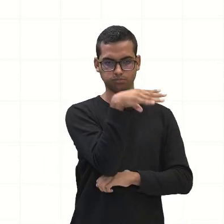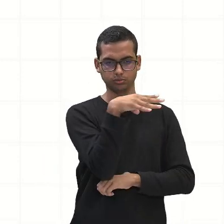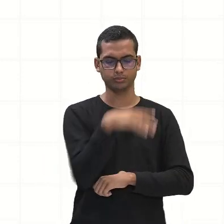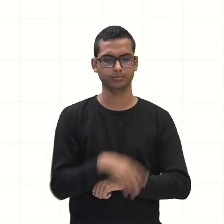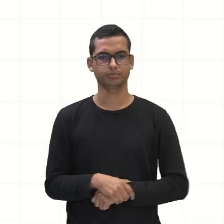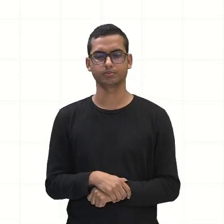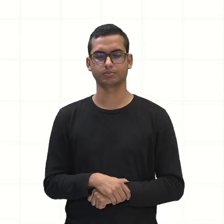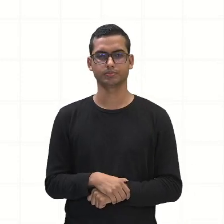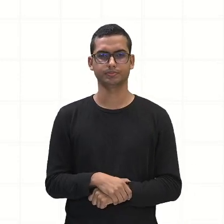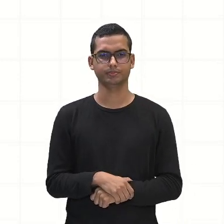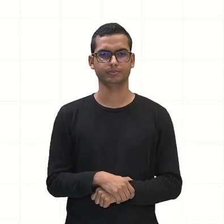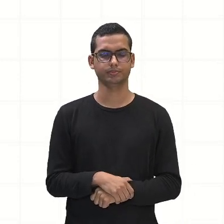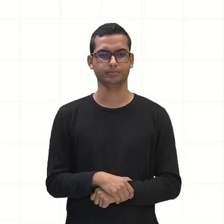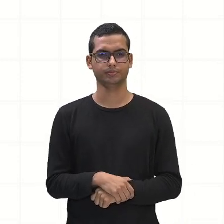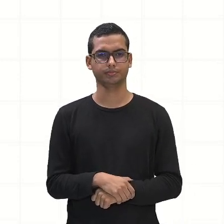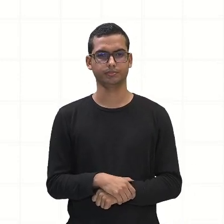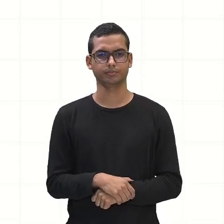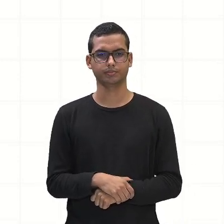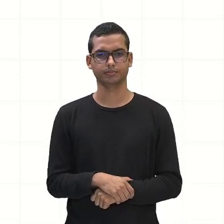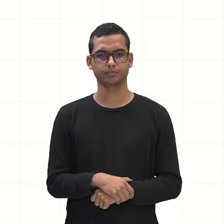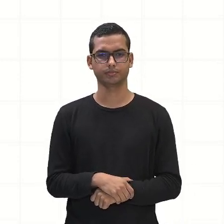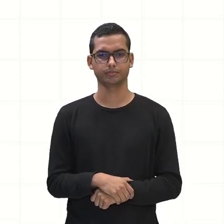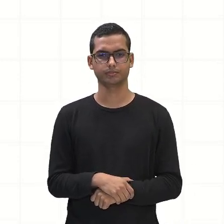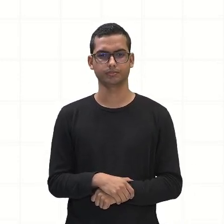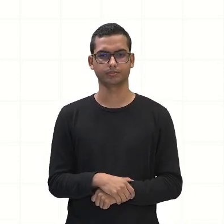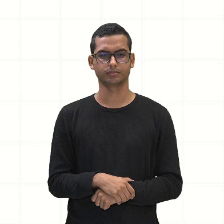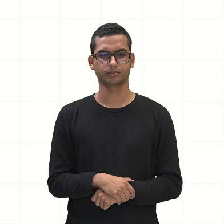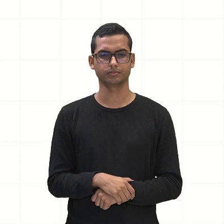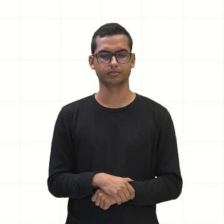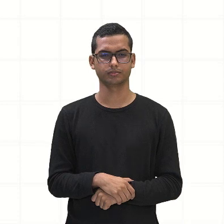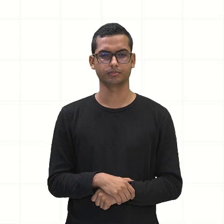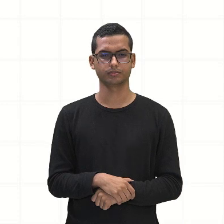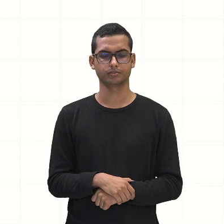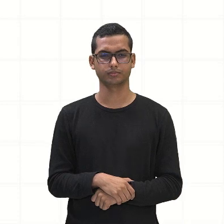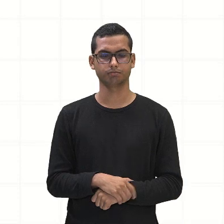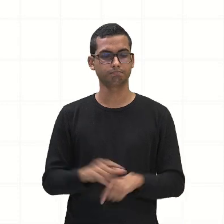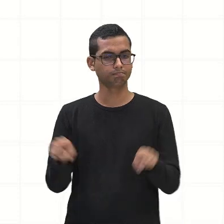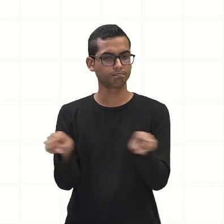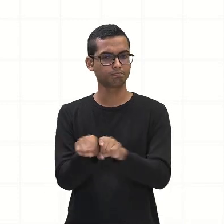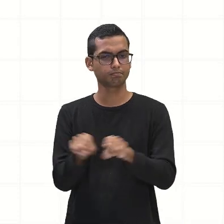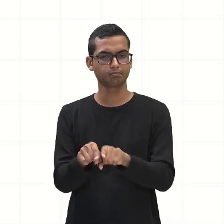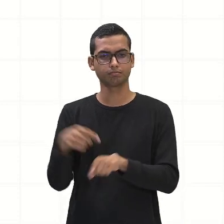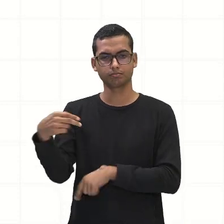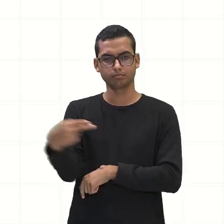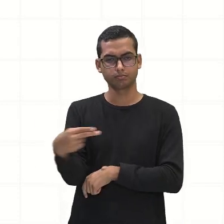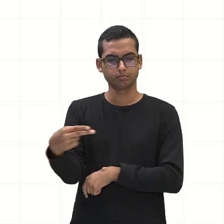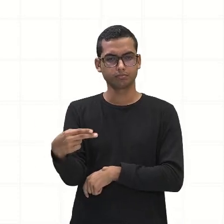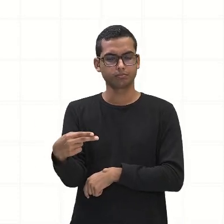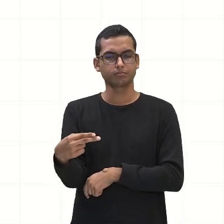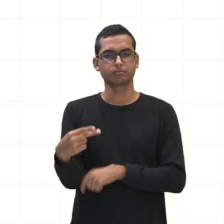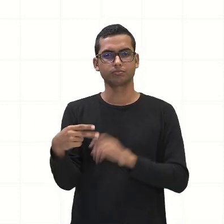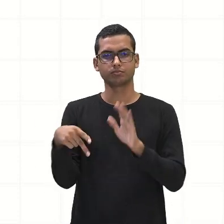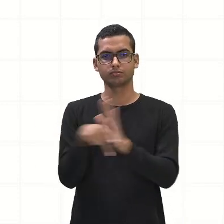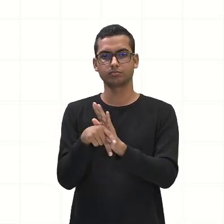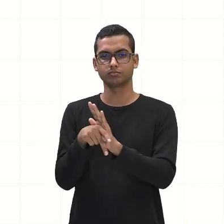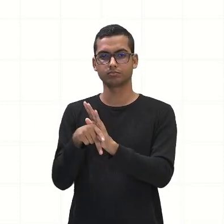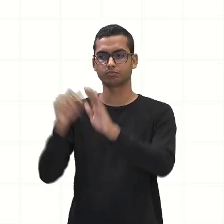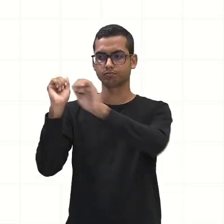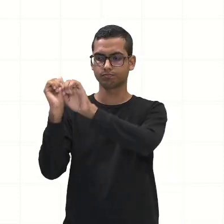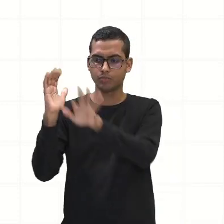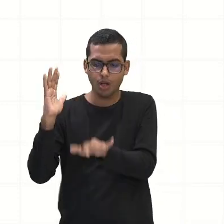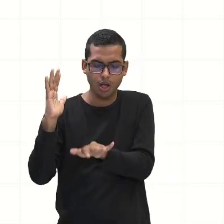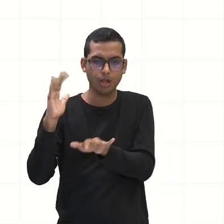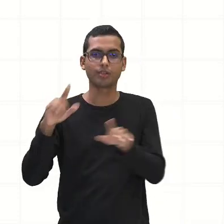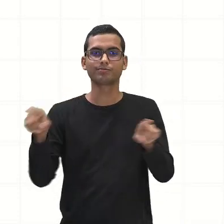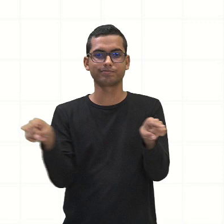prédio vai estar para a altura do poste, assim como a sombra do prédio vai ter que